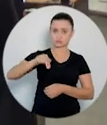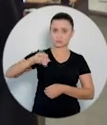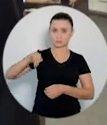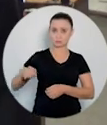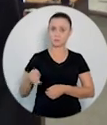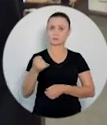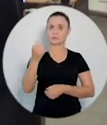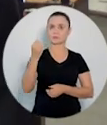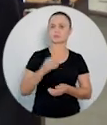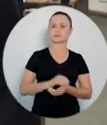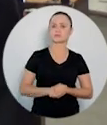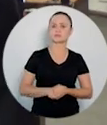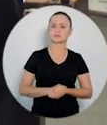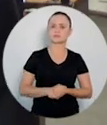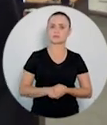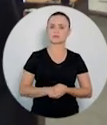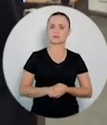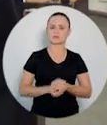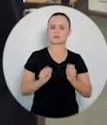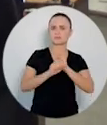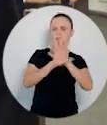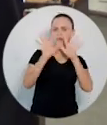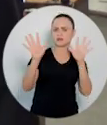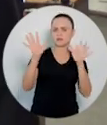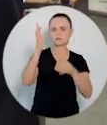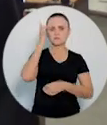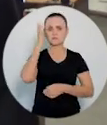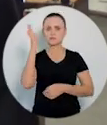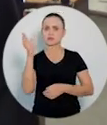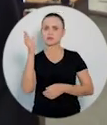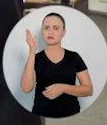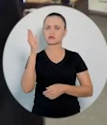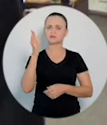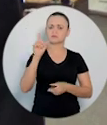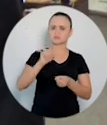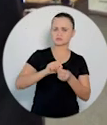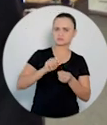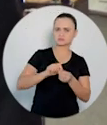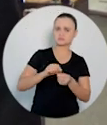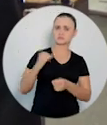de Justiça de uma forma arejada, de uma forma contributiva, ou seja, querendo